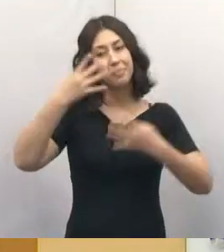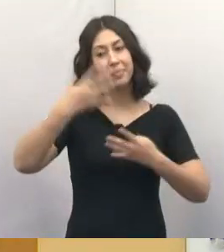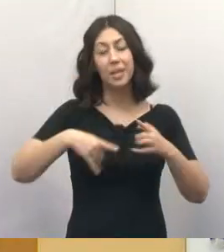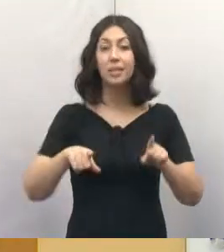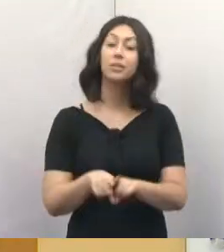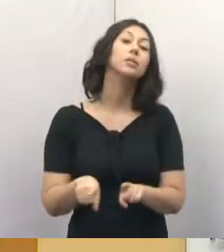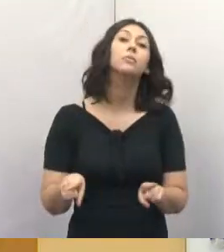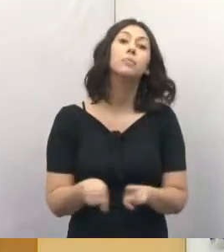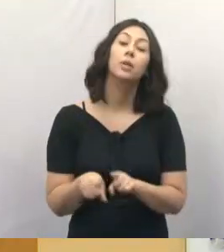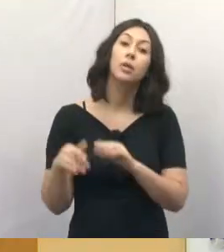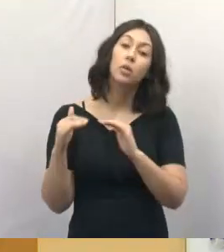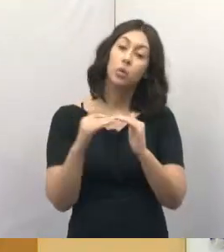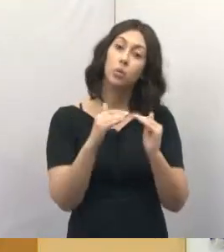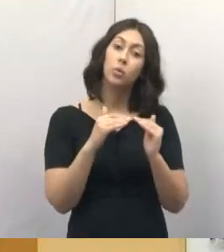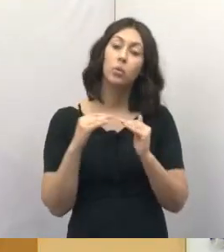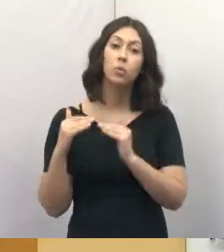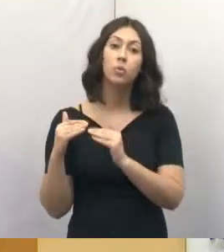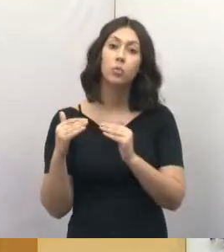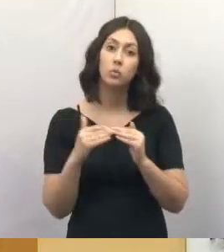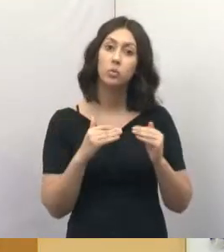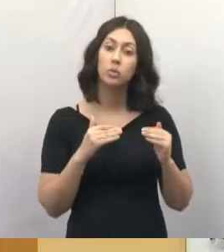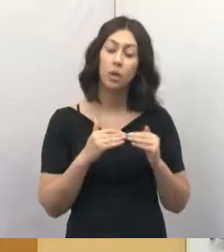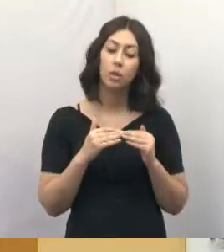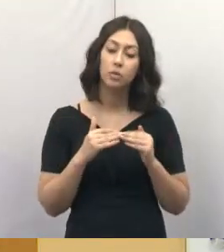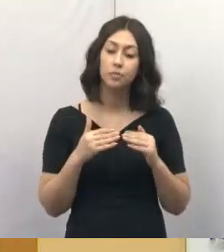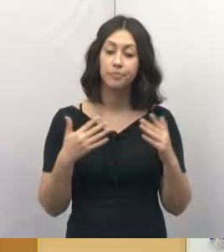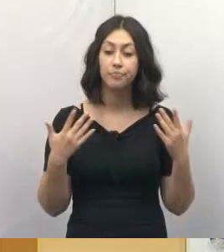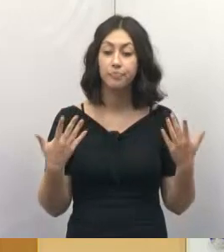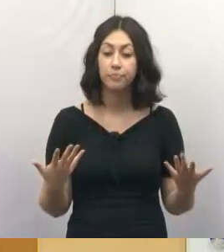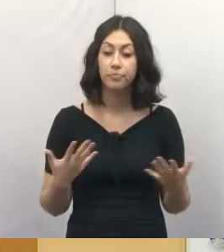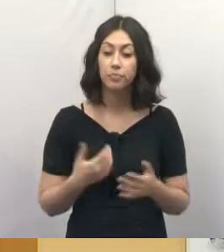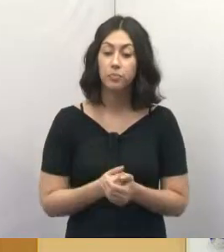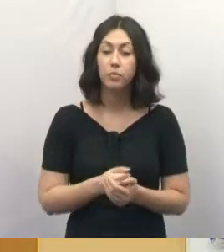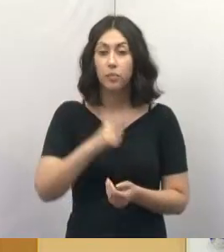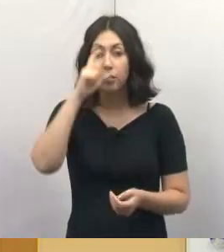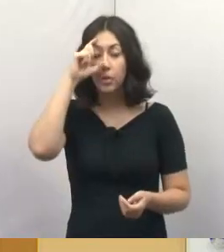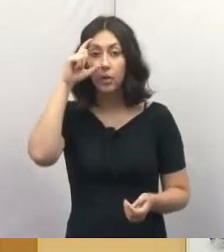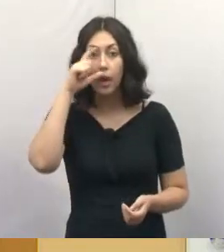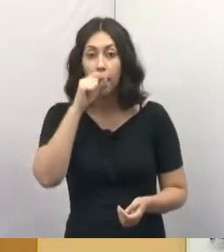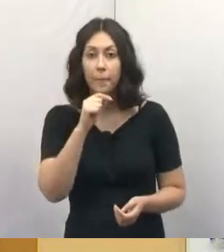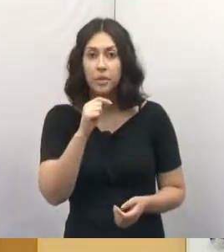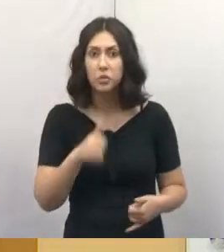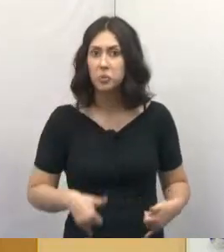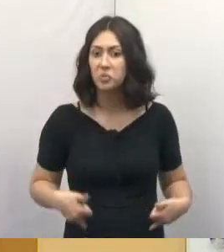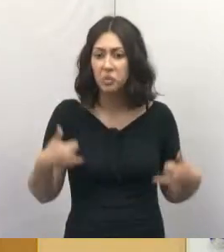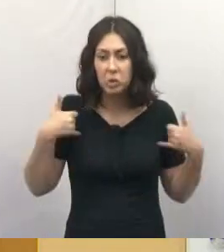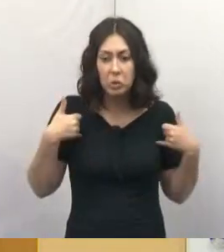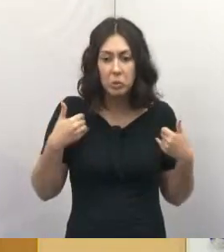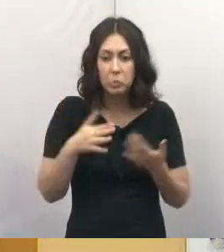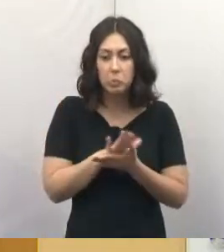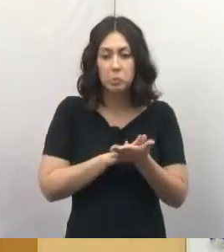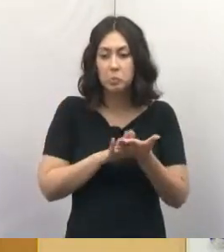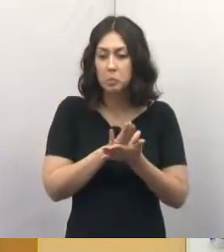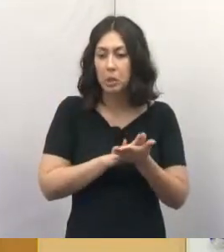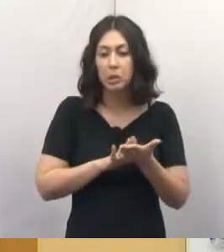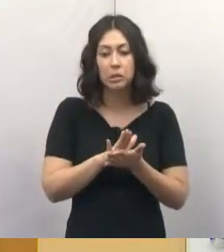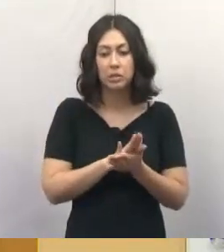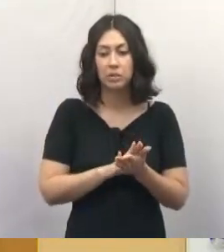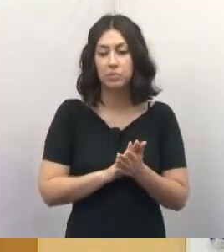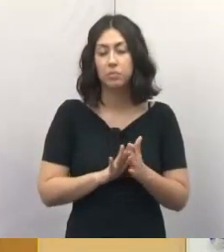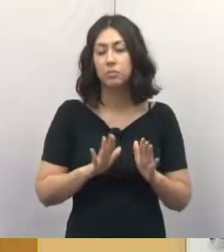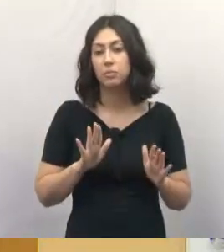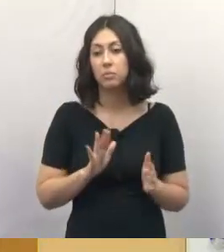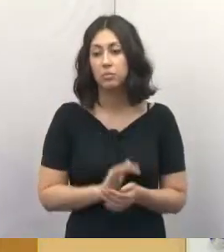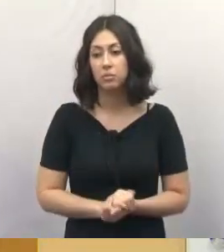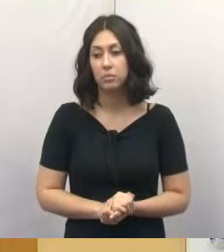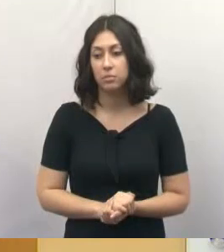de criar consensos, não é? E nesse sentido, o Abner aqui não está sendo vaidoso, vaidoso no